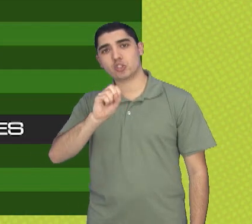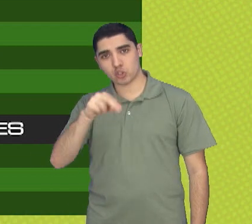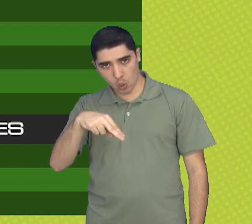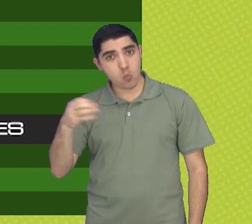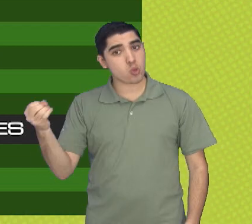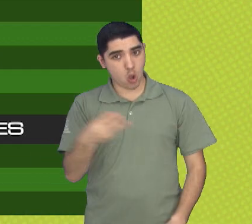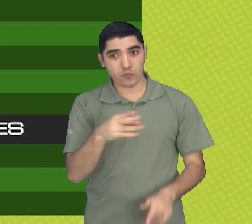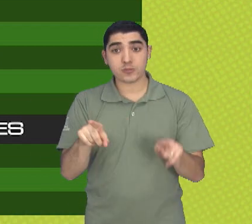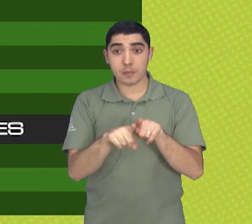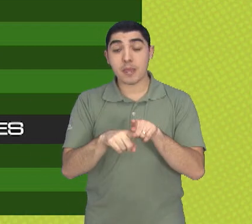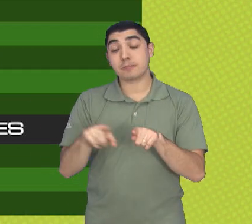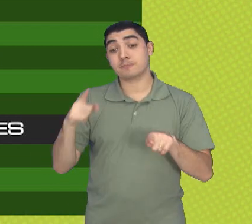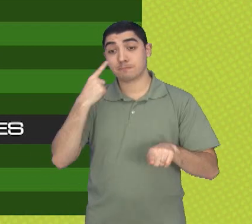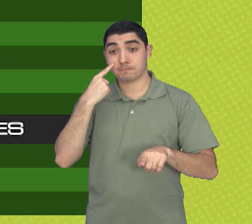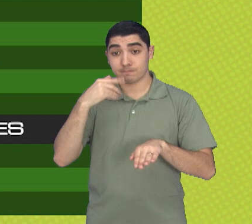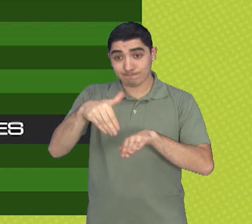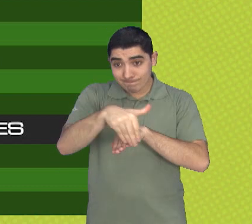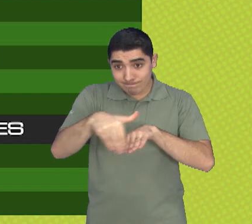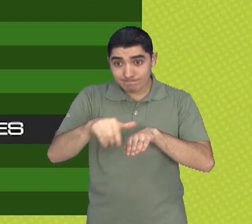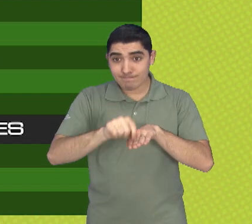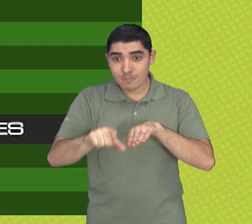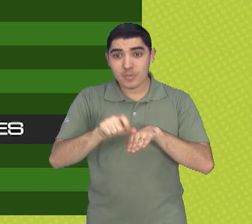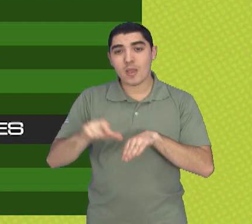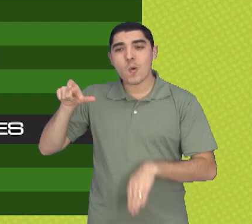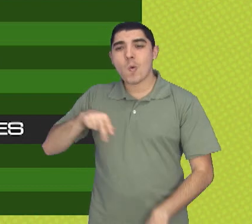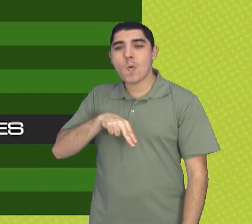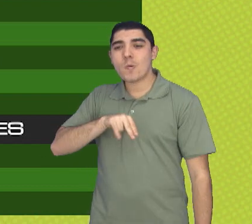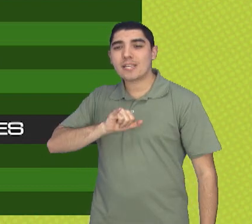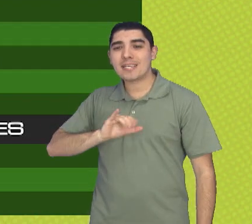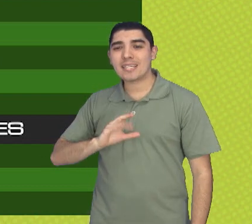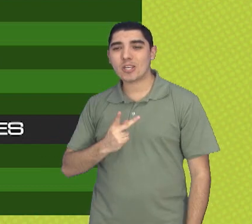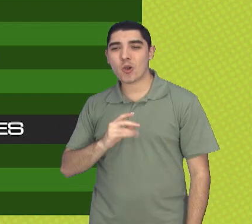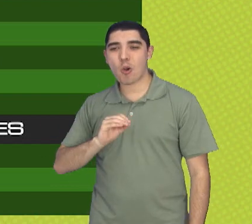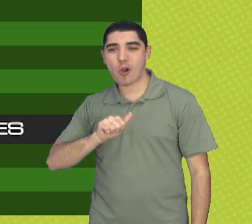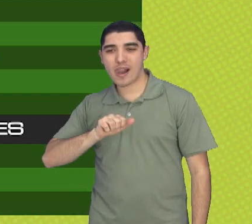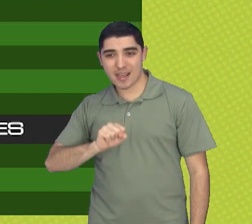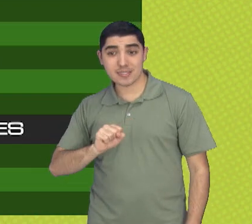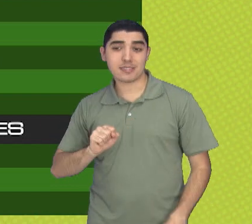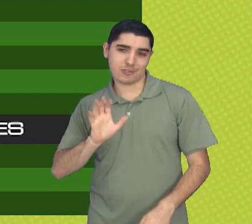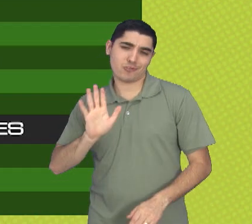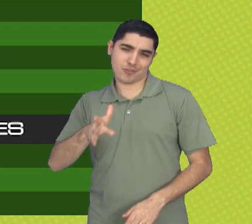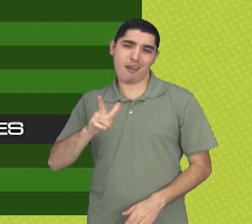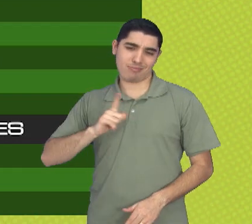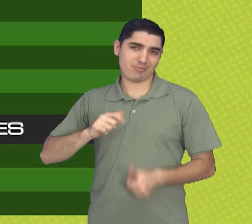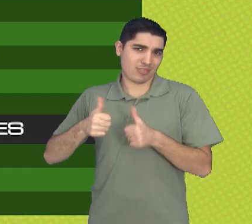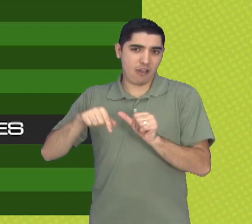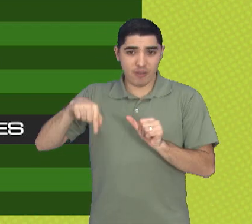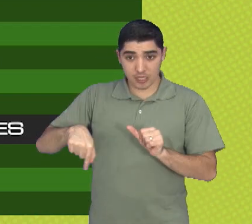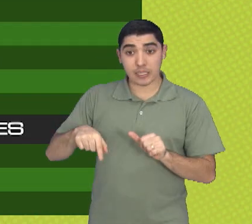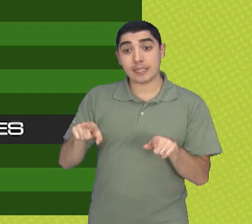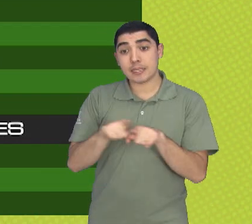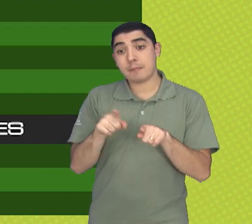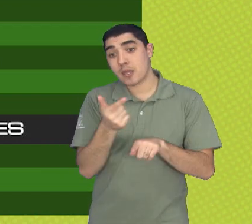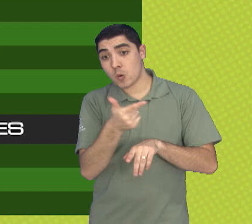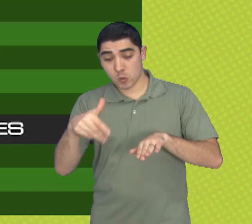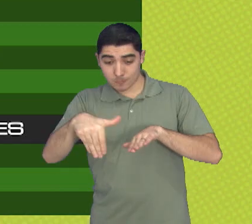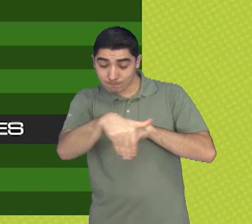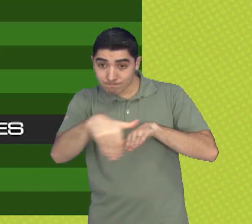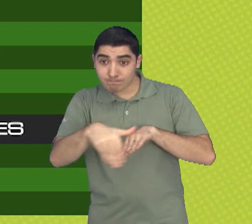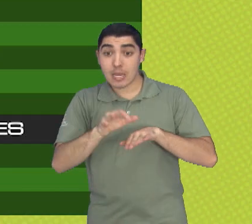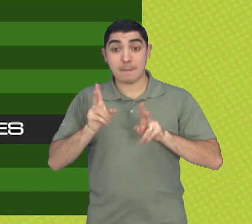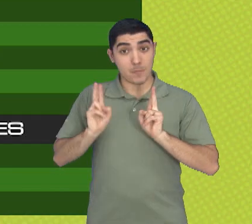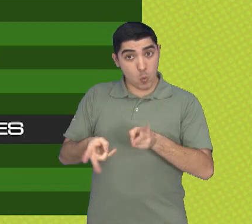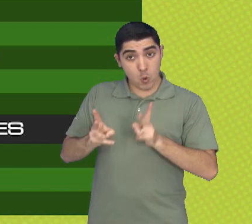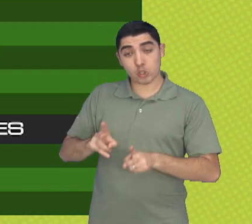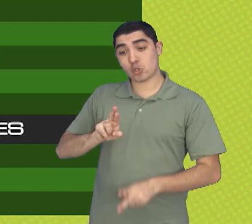o atacante Nicolas, aí Denner Silva, que você viu na matéria aí, Matheus Serafim, Caio Vieira e o Charles, e os centroavantes, o Rafael Tanque permanece, o